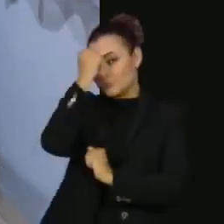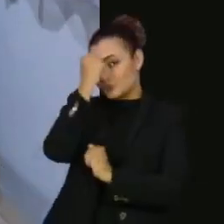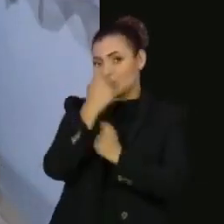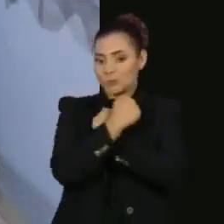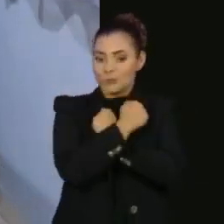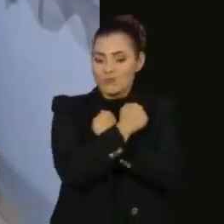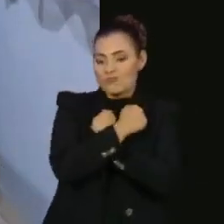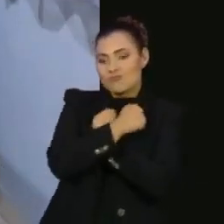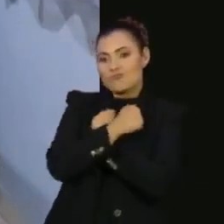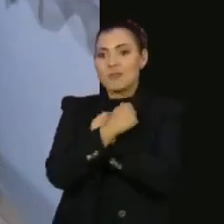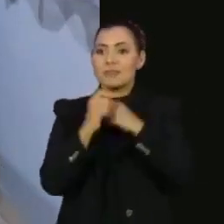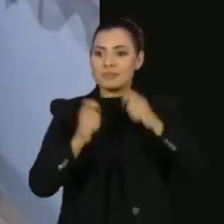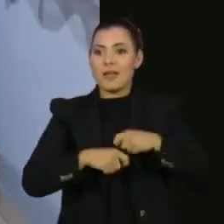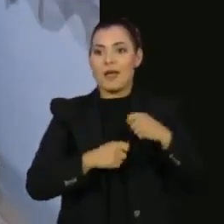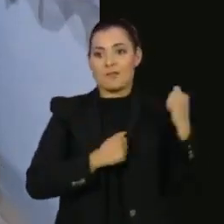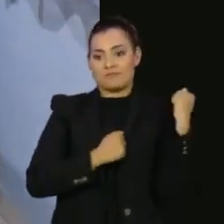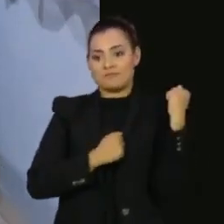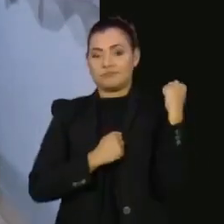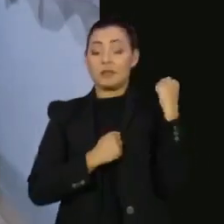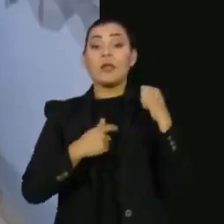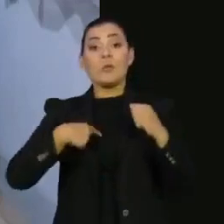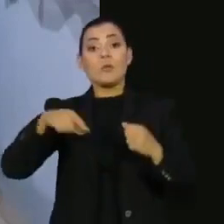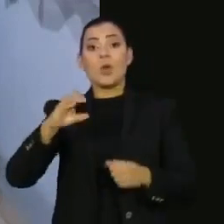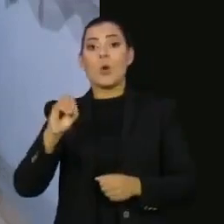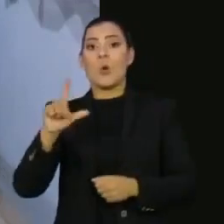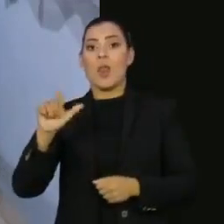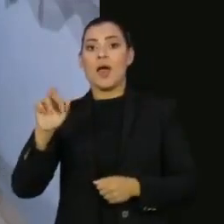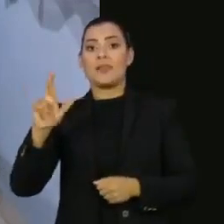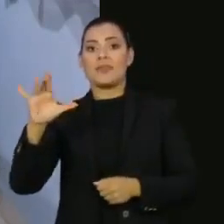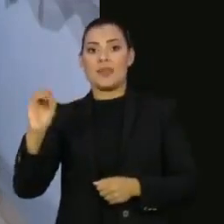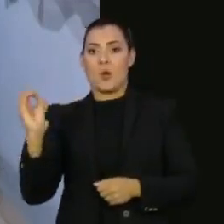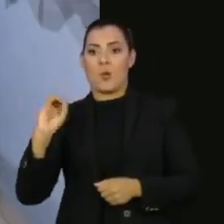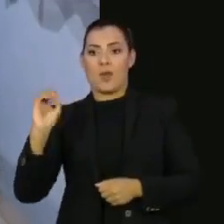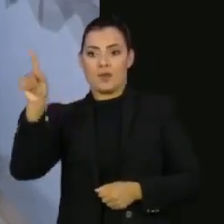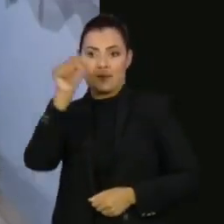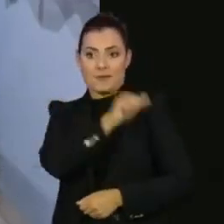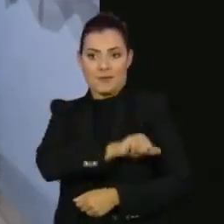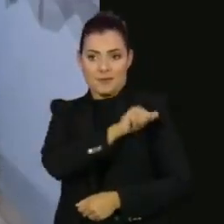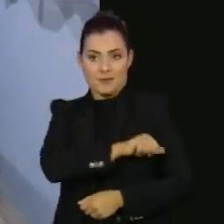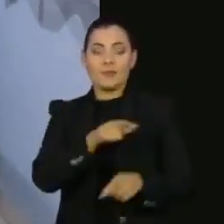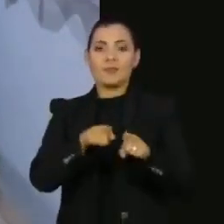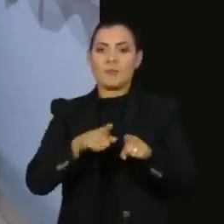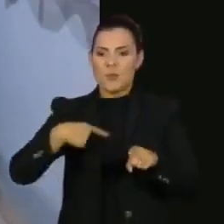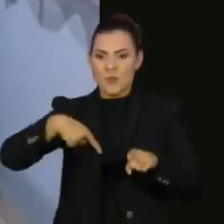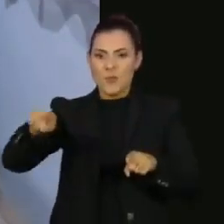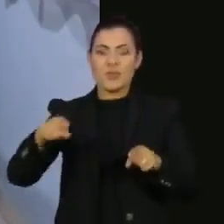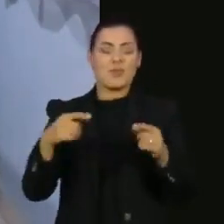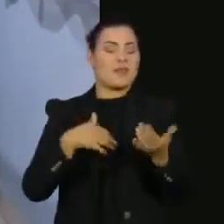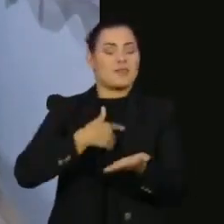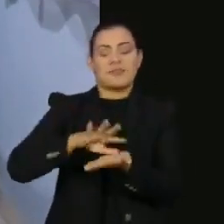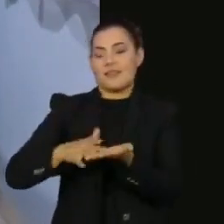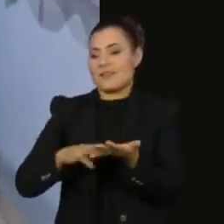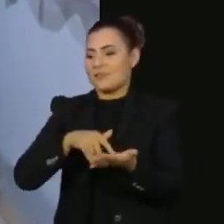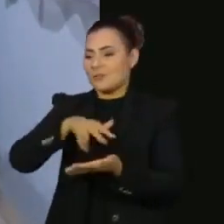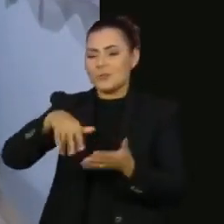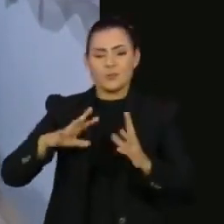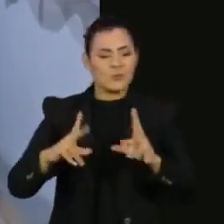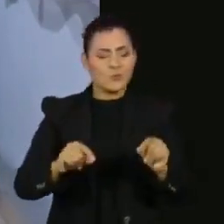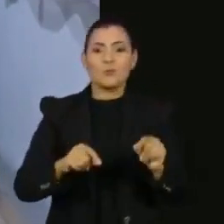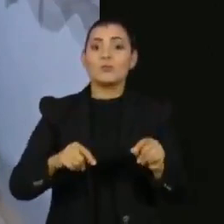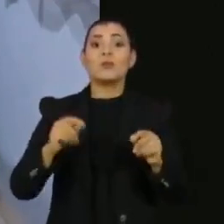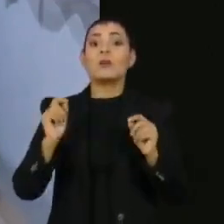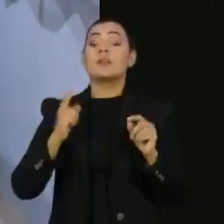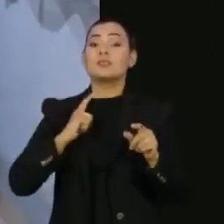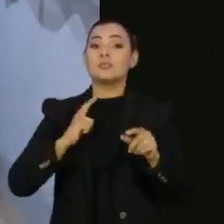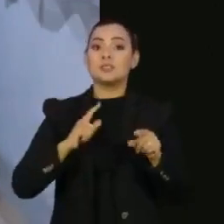junto. E eu ia para o Olaria Atlético Clube, dançava Donna Summer, tá lá, lá, lá. Quando chegava na balada